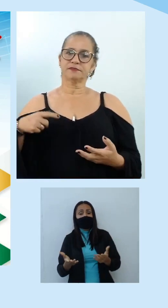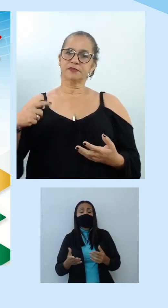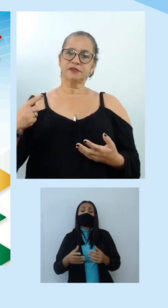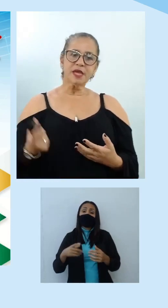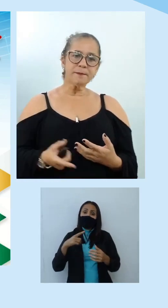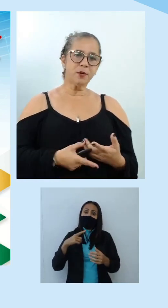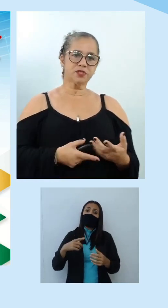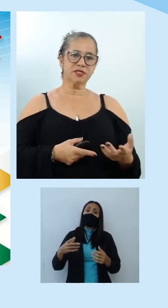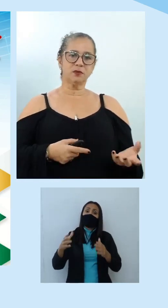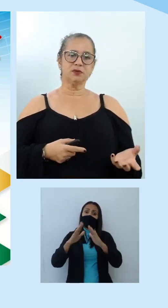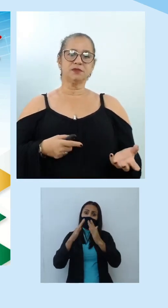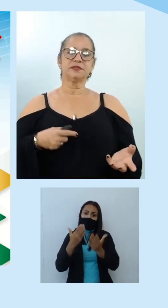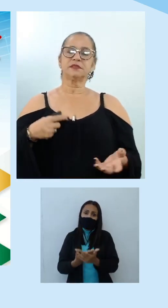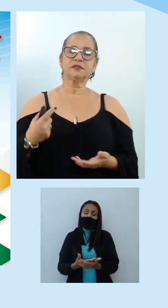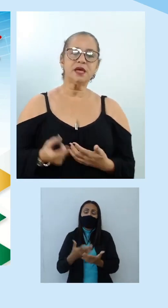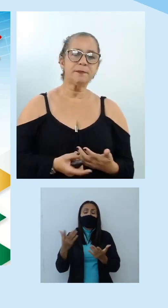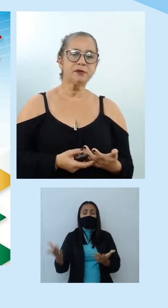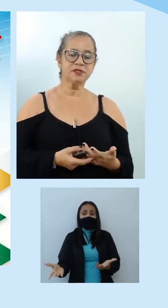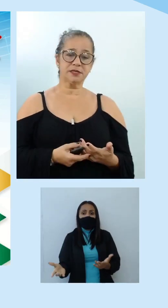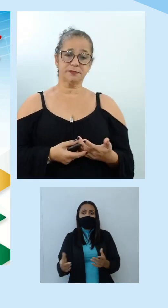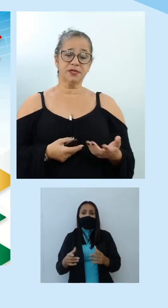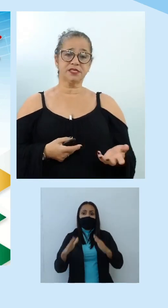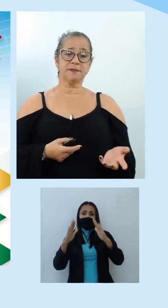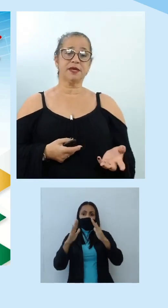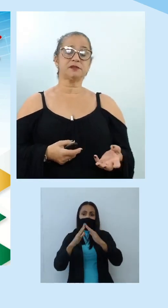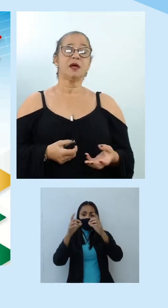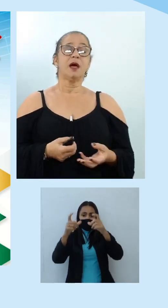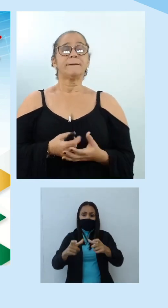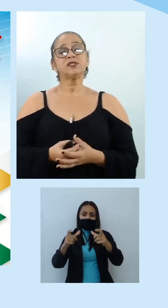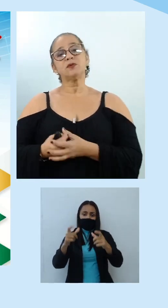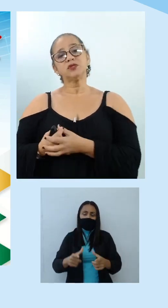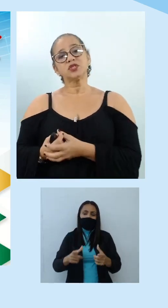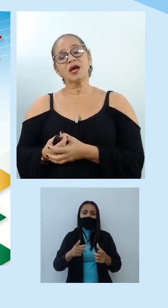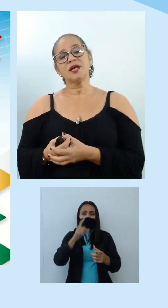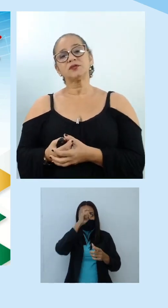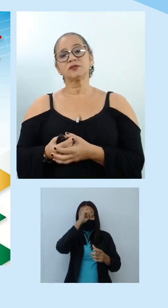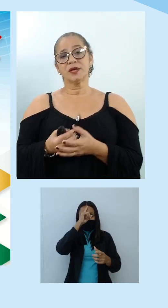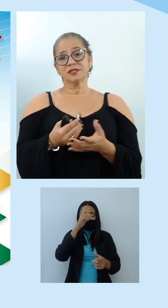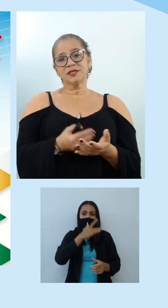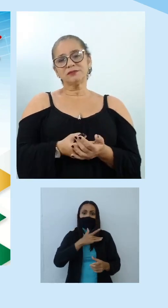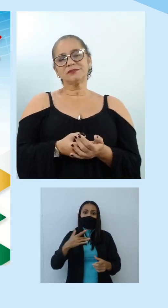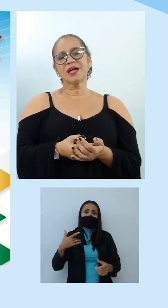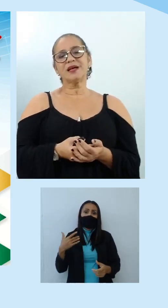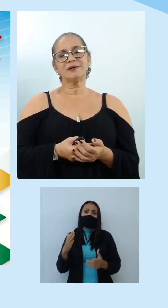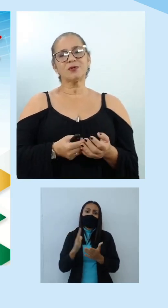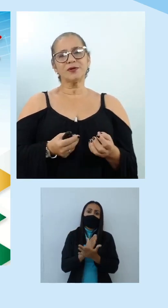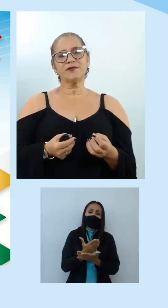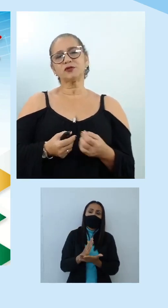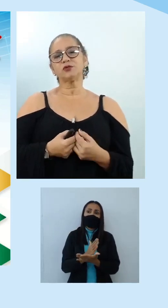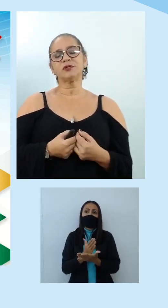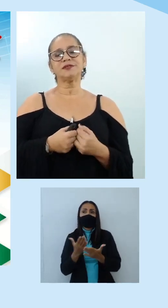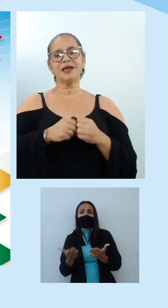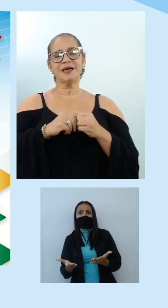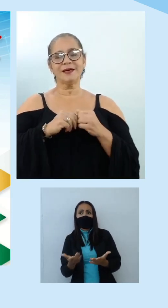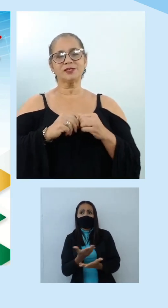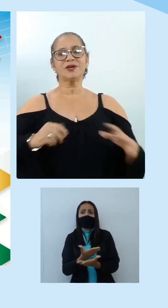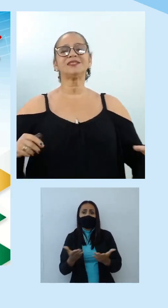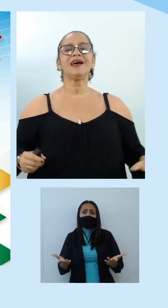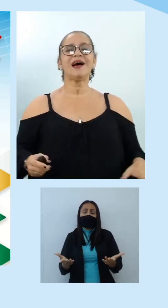praças, têm posto de saúde, têm policiamento, mas em alguns casos tá com a